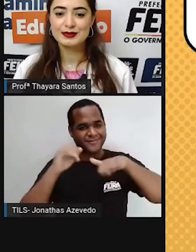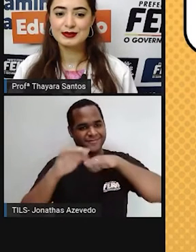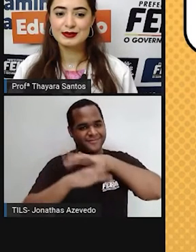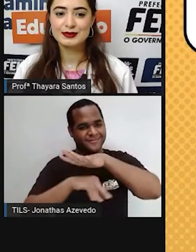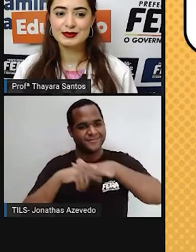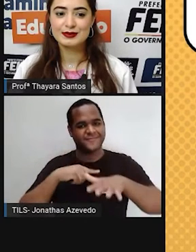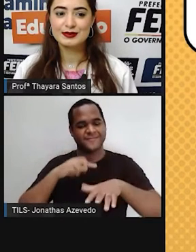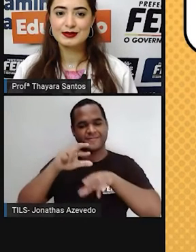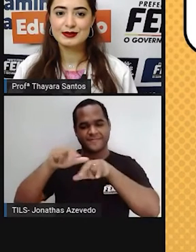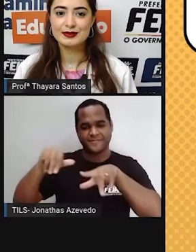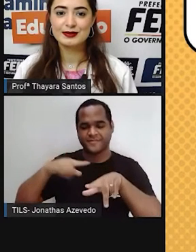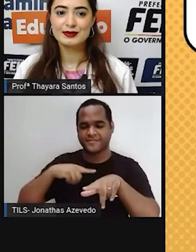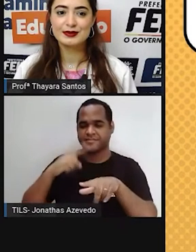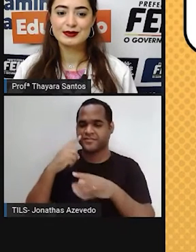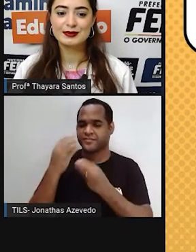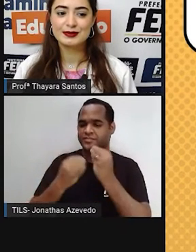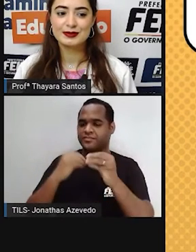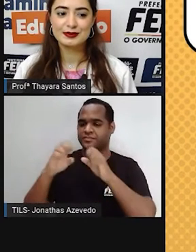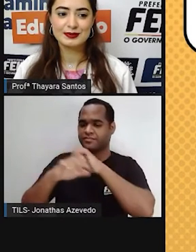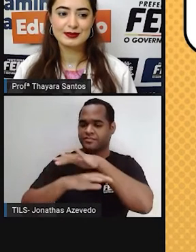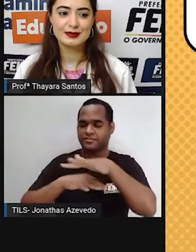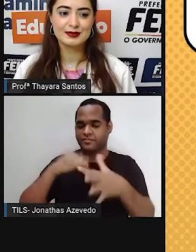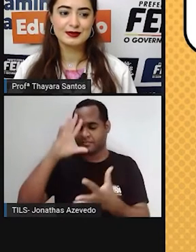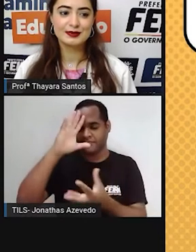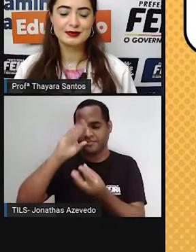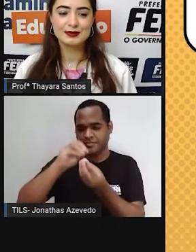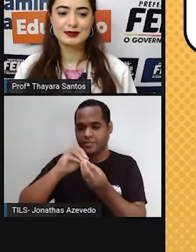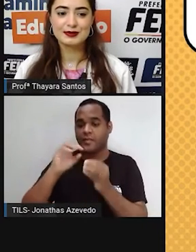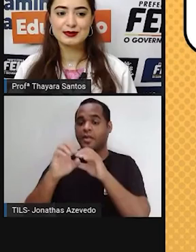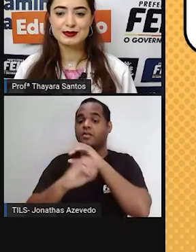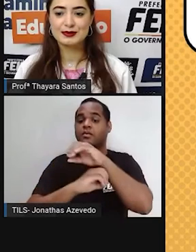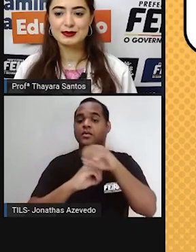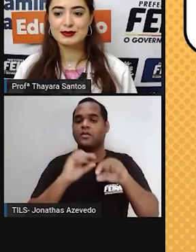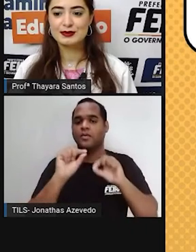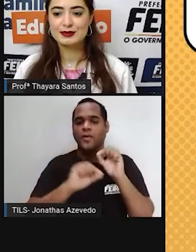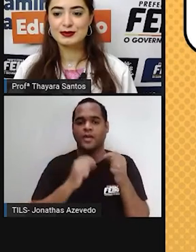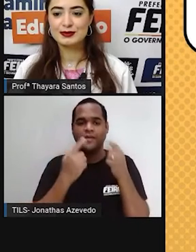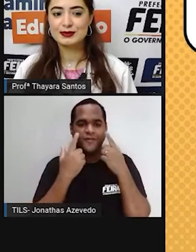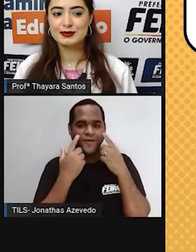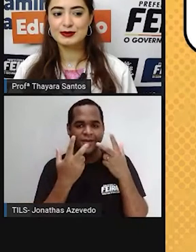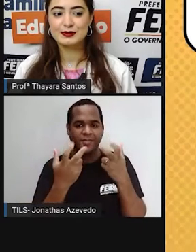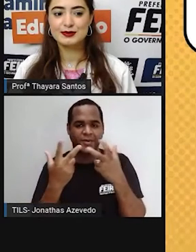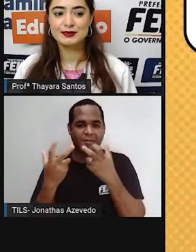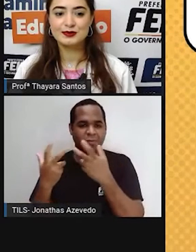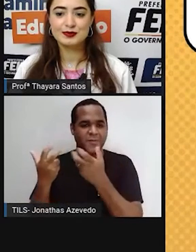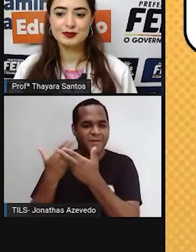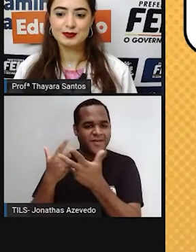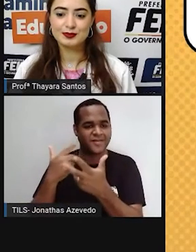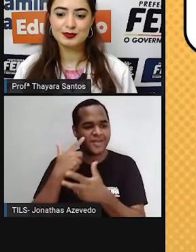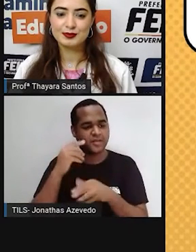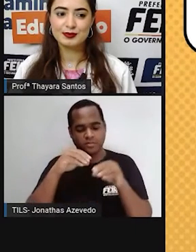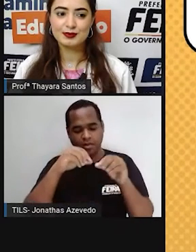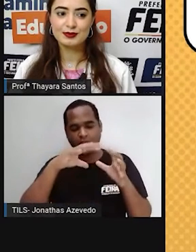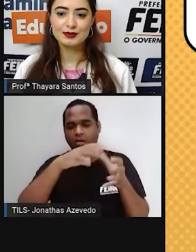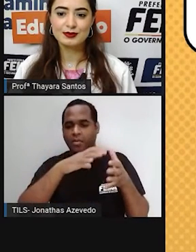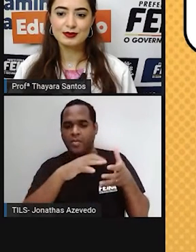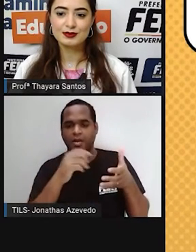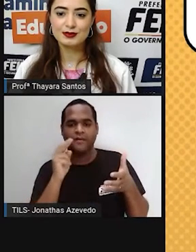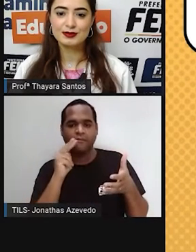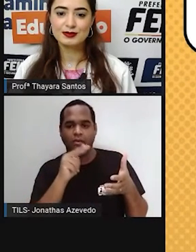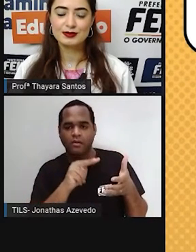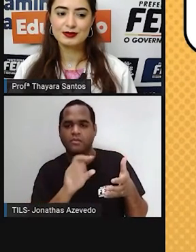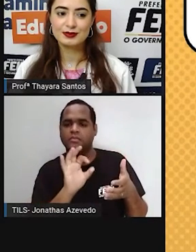esforços dos astrônomos em compreender o universo vai muito além de observar os astros daqui da Terra. Um